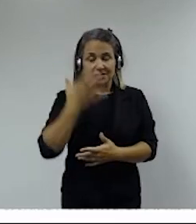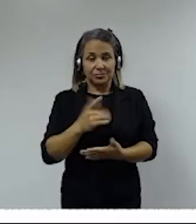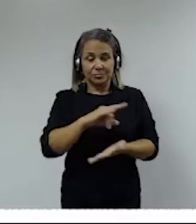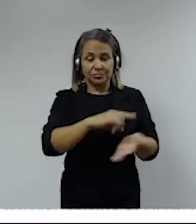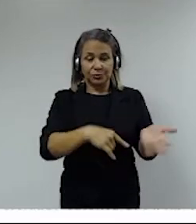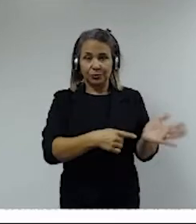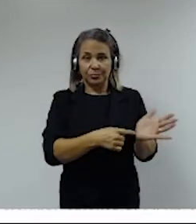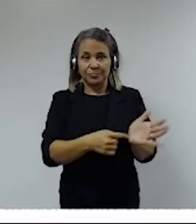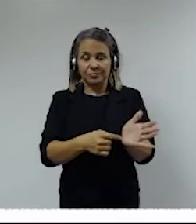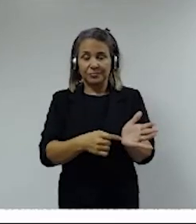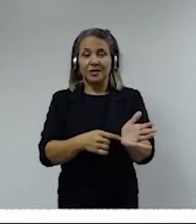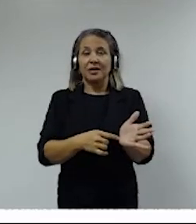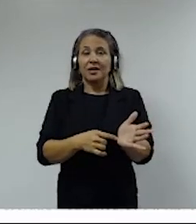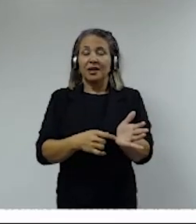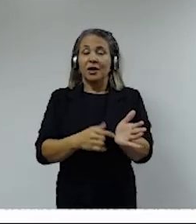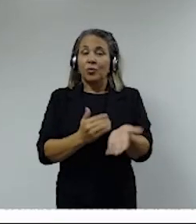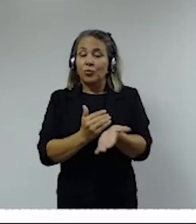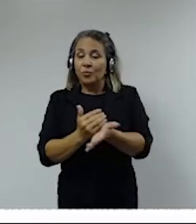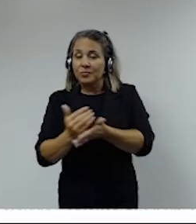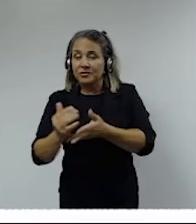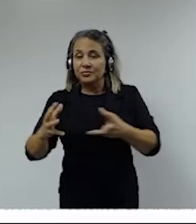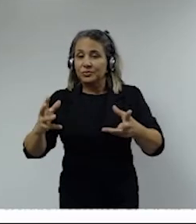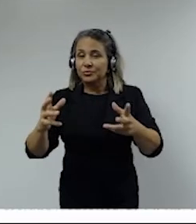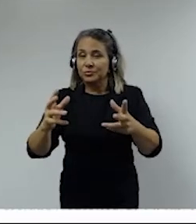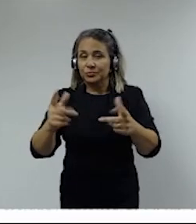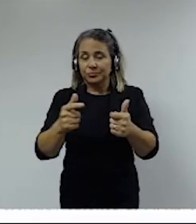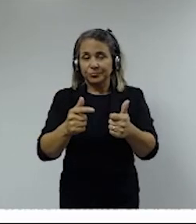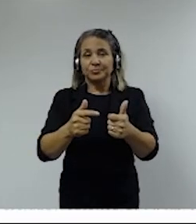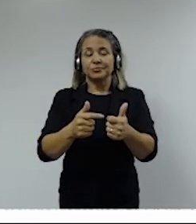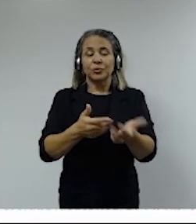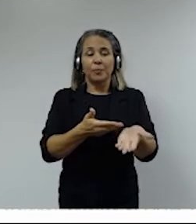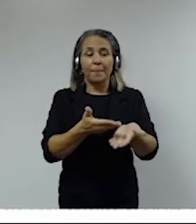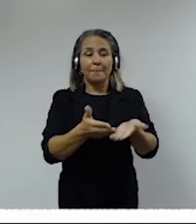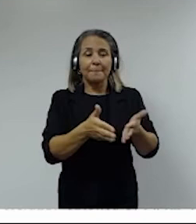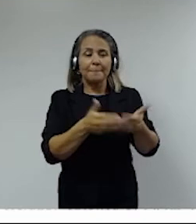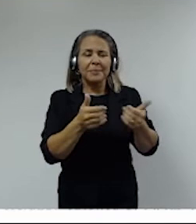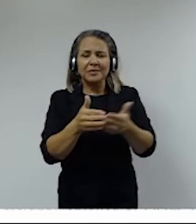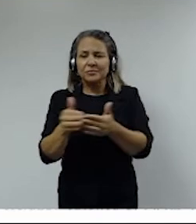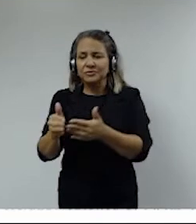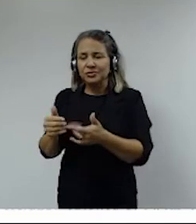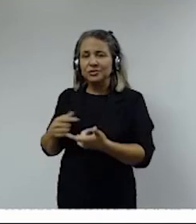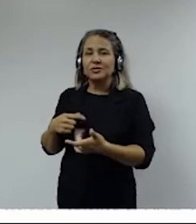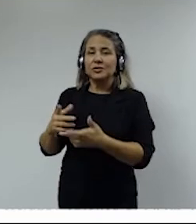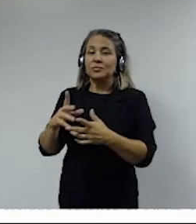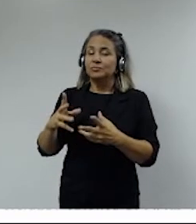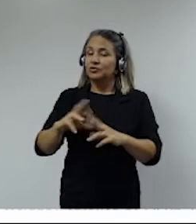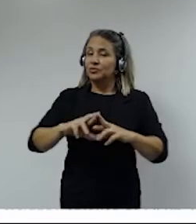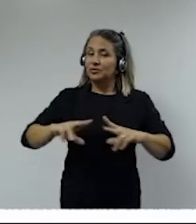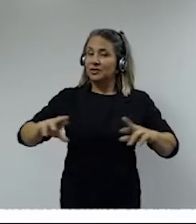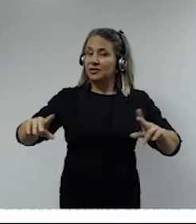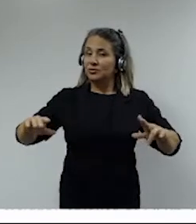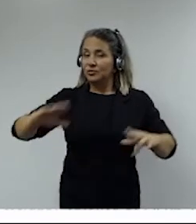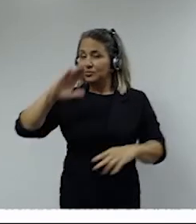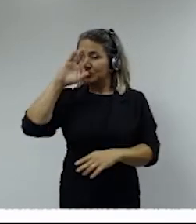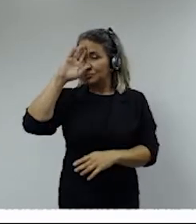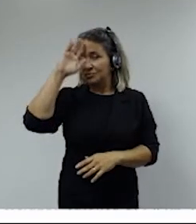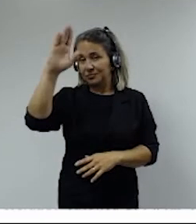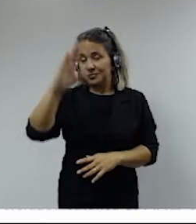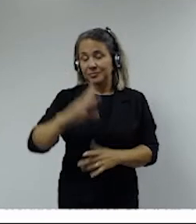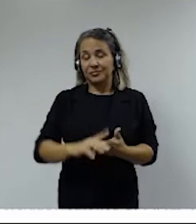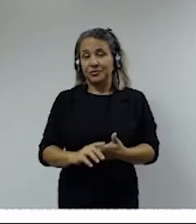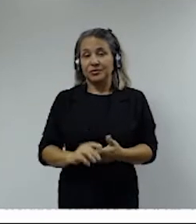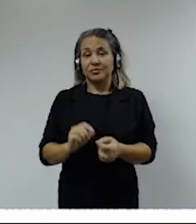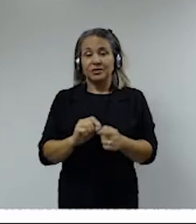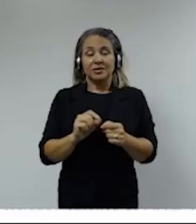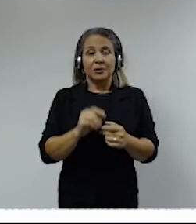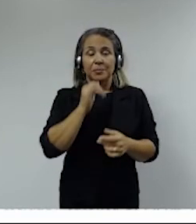foram muitos em todas essas recomendações, enfim, vários foram os princípios que foram levantados. Por